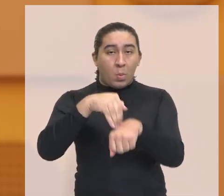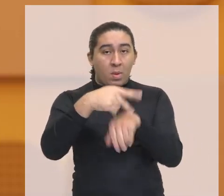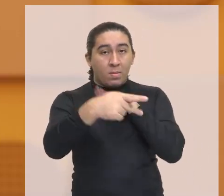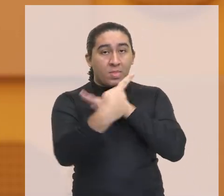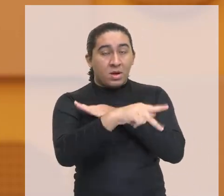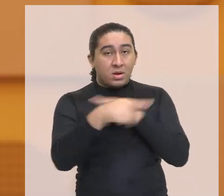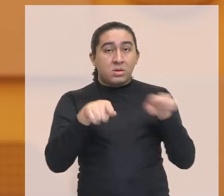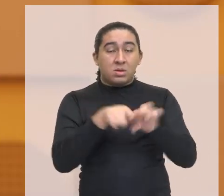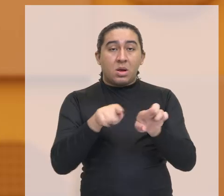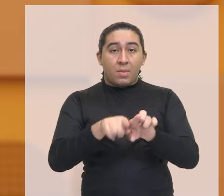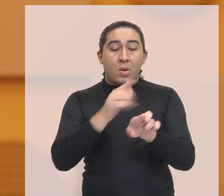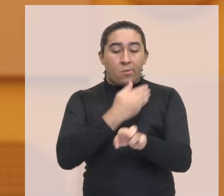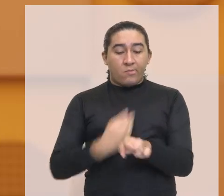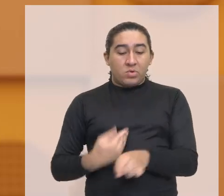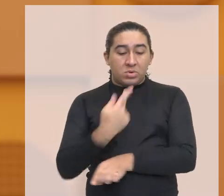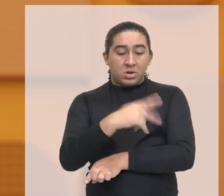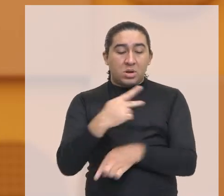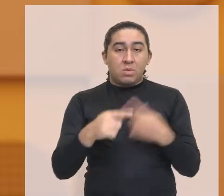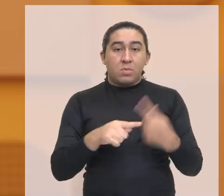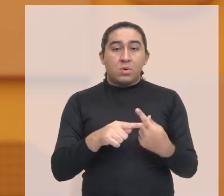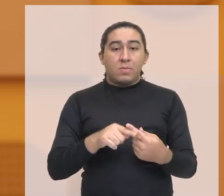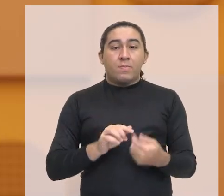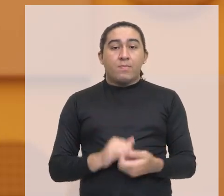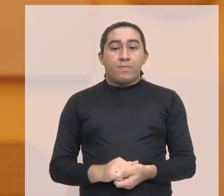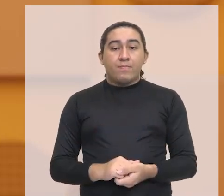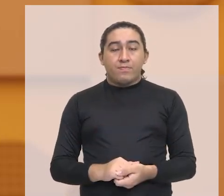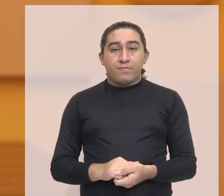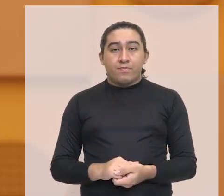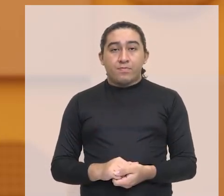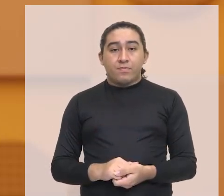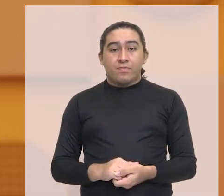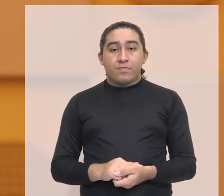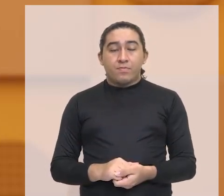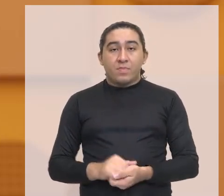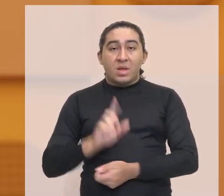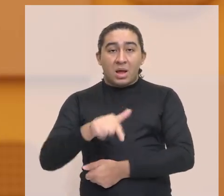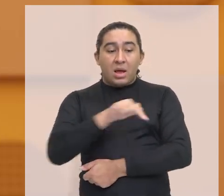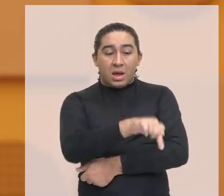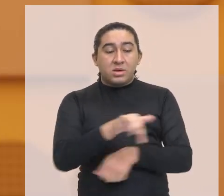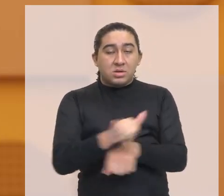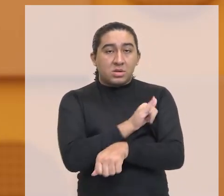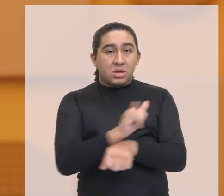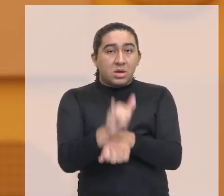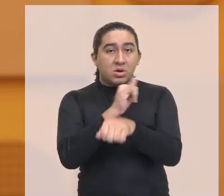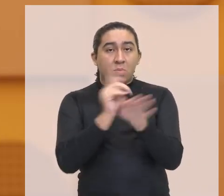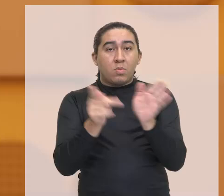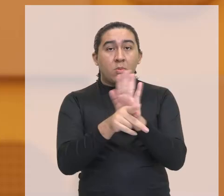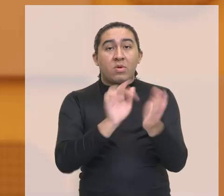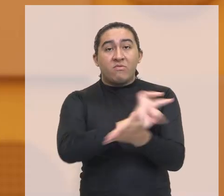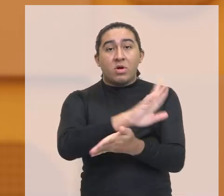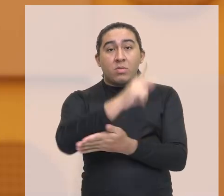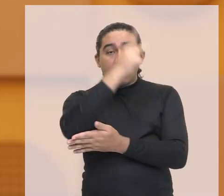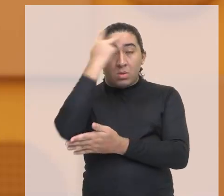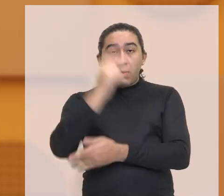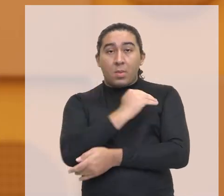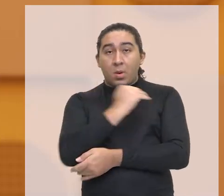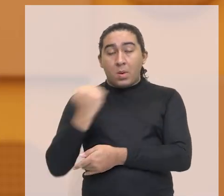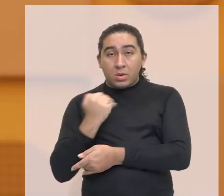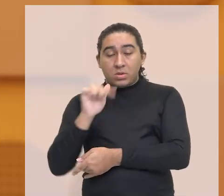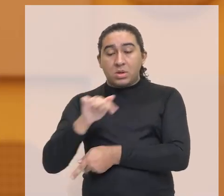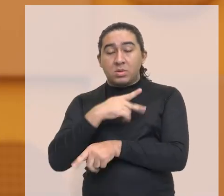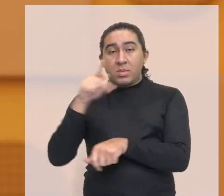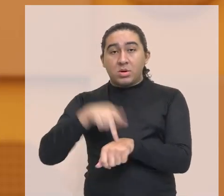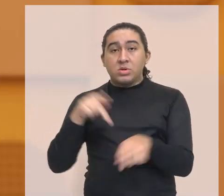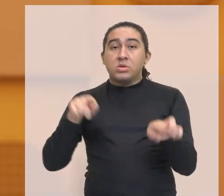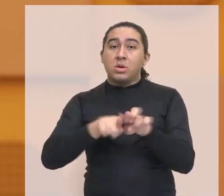seu governo por essa chamada coletivização do campo, por essa grande mortandade que aconteceu na Ucrânia, e